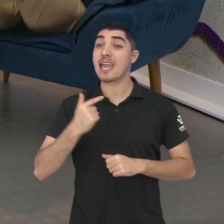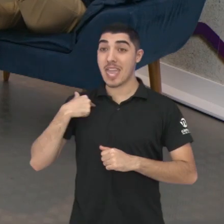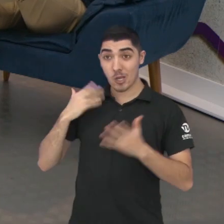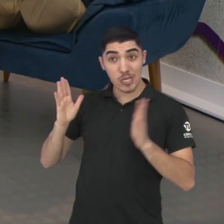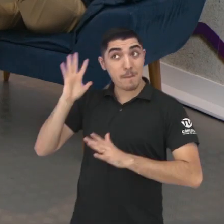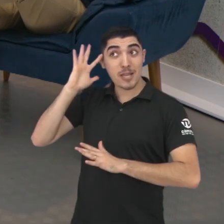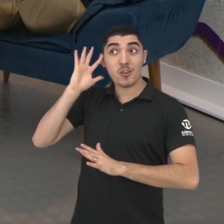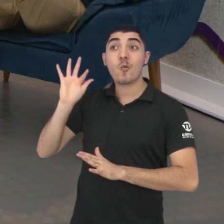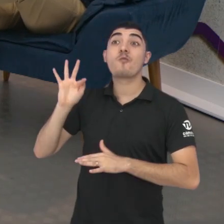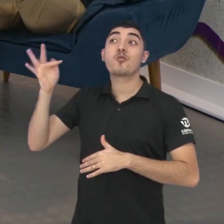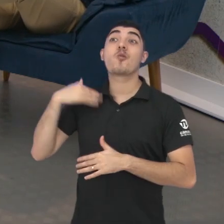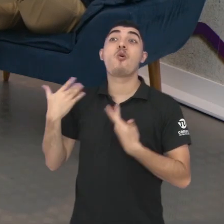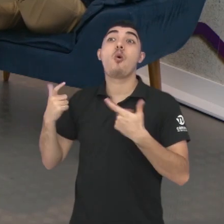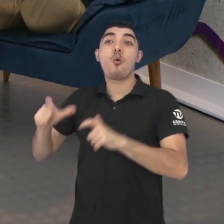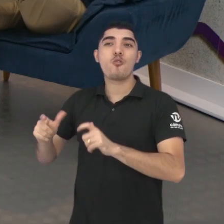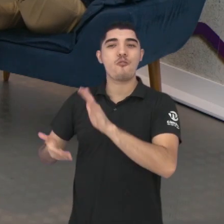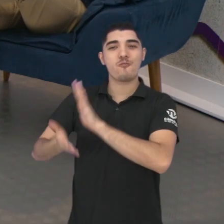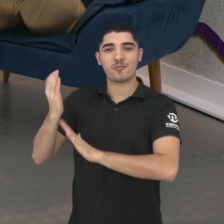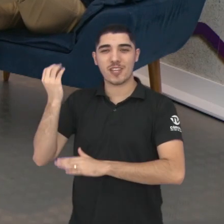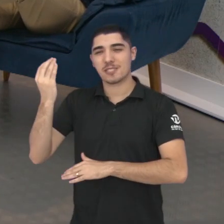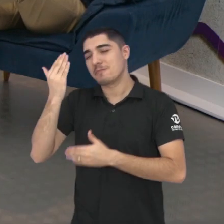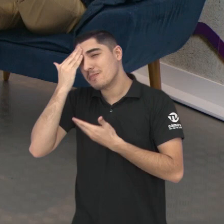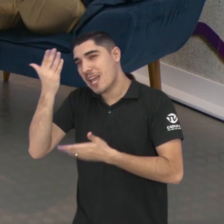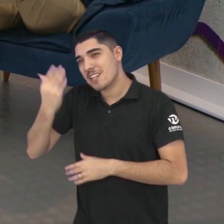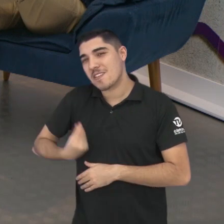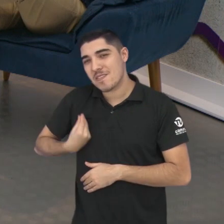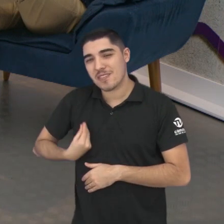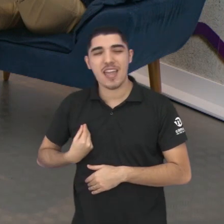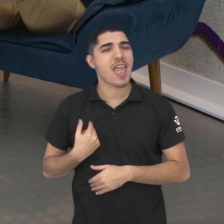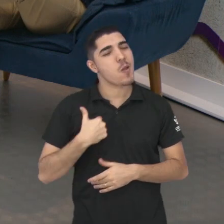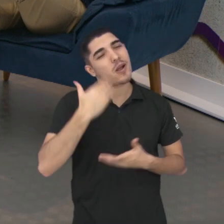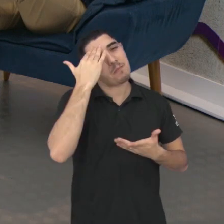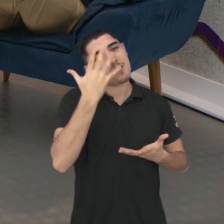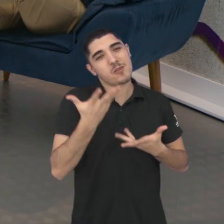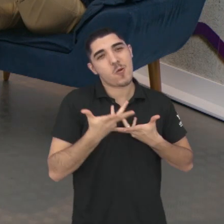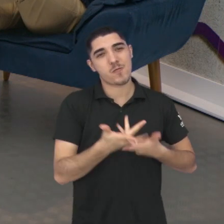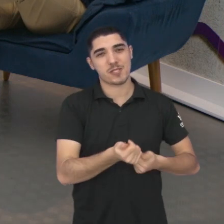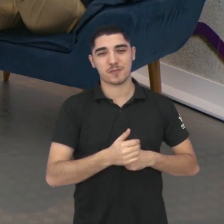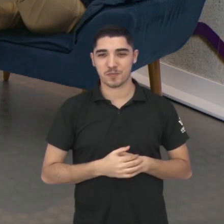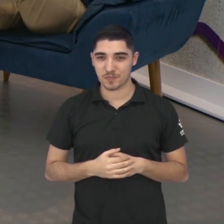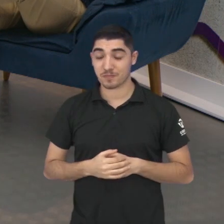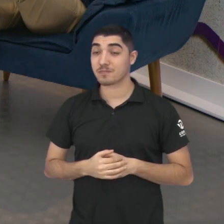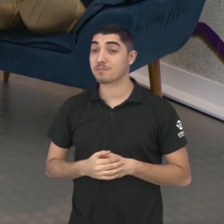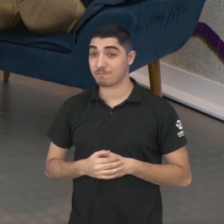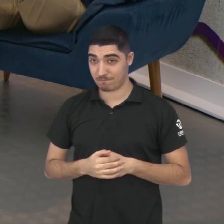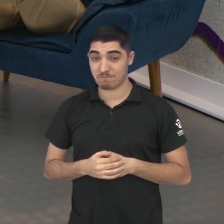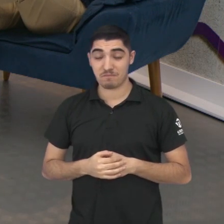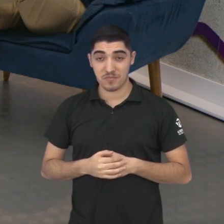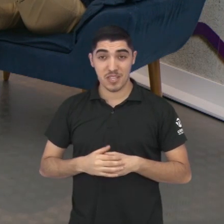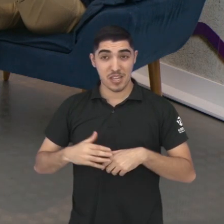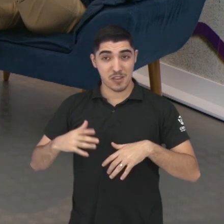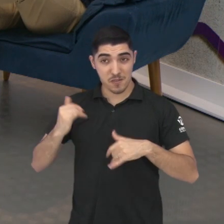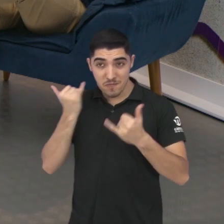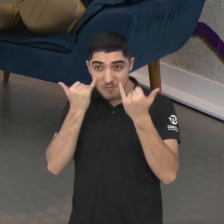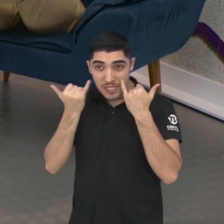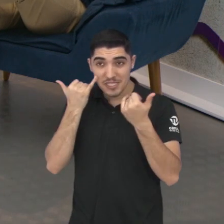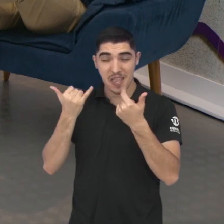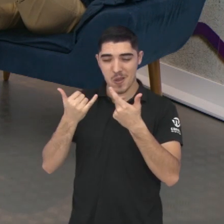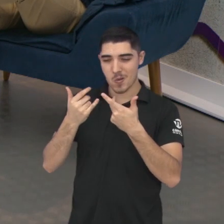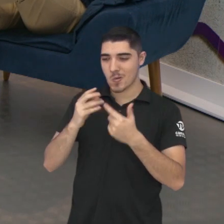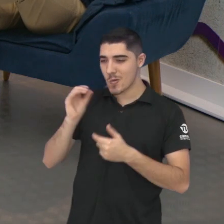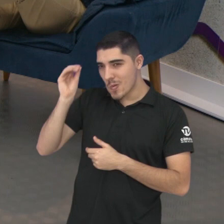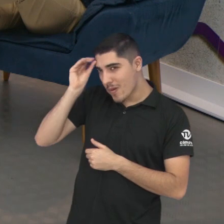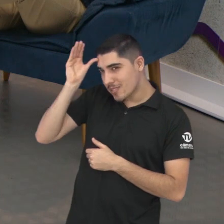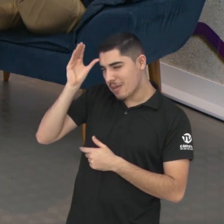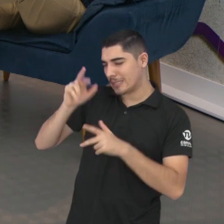próximo destino. Muito obrigada pela presença. Obrigada. Olha, muita informação e conhecimento e